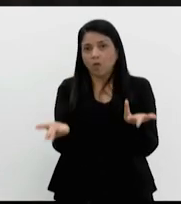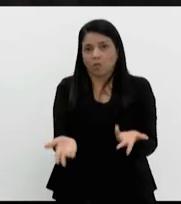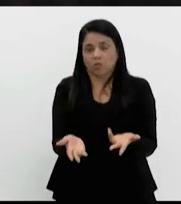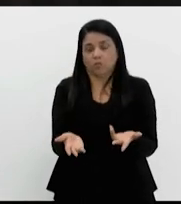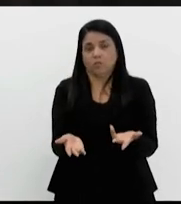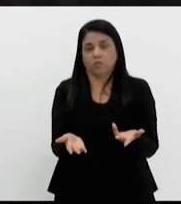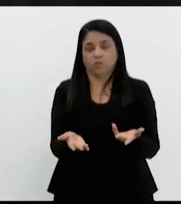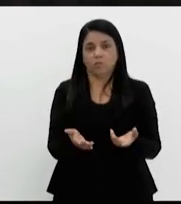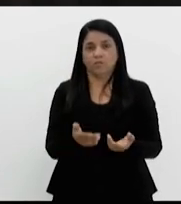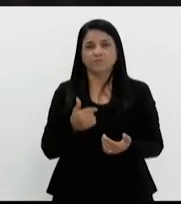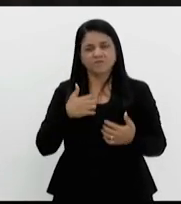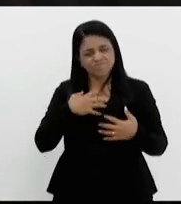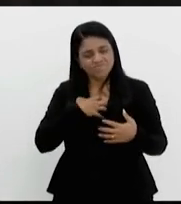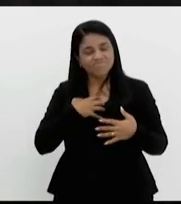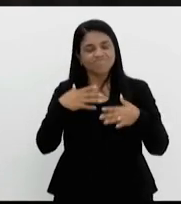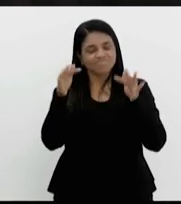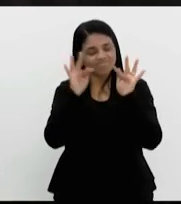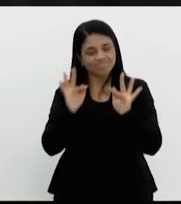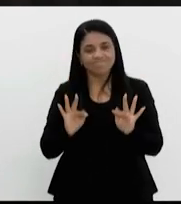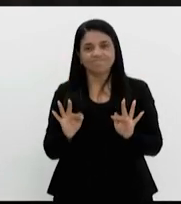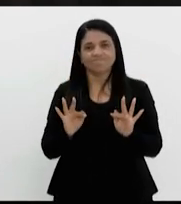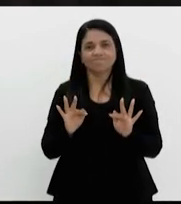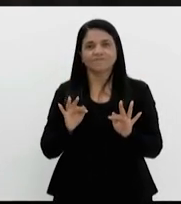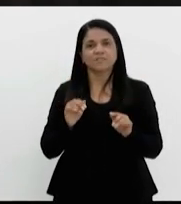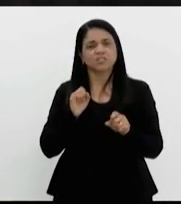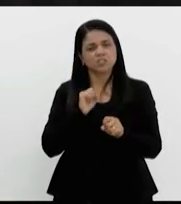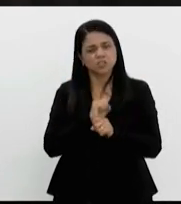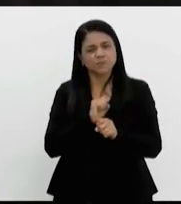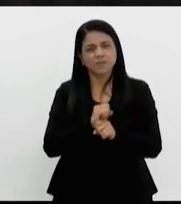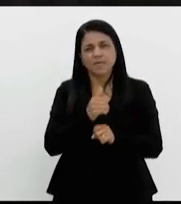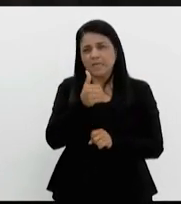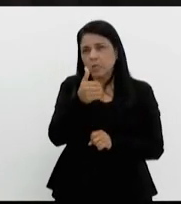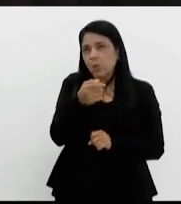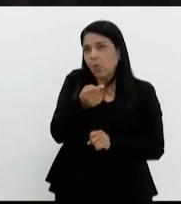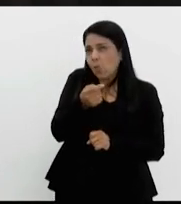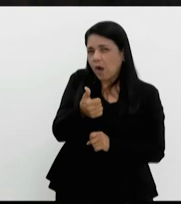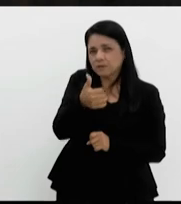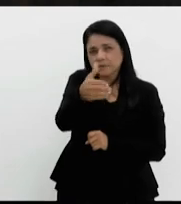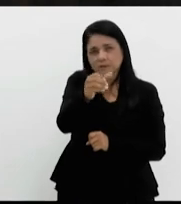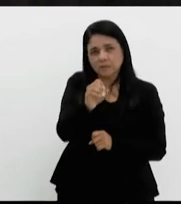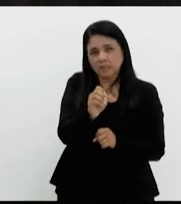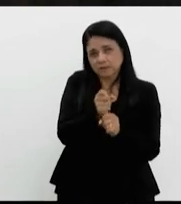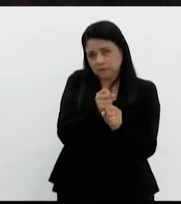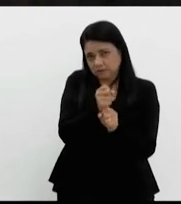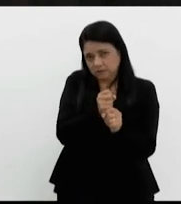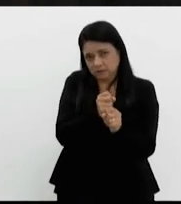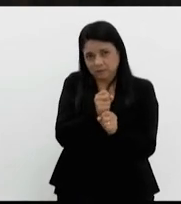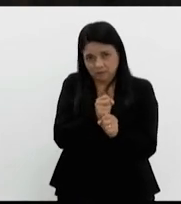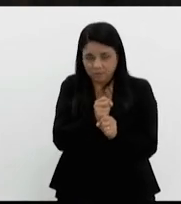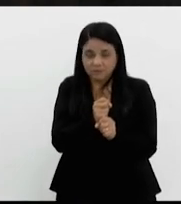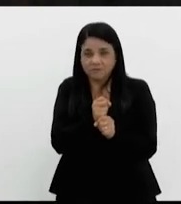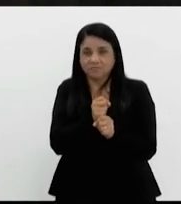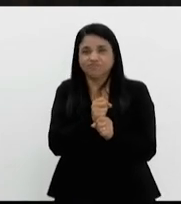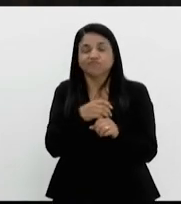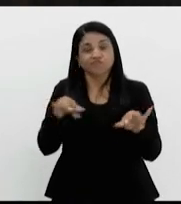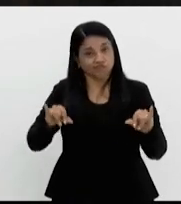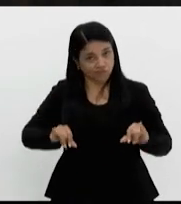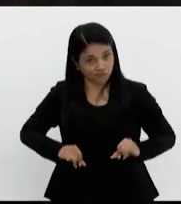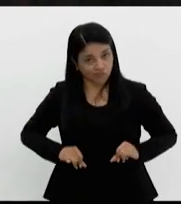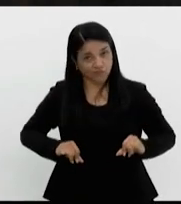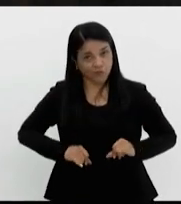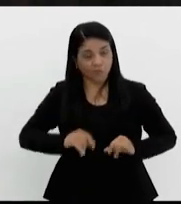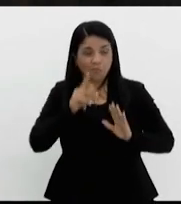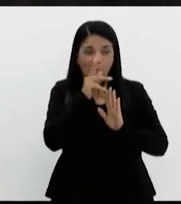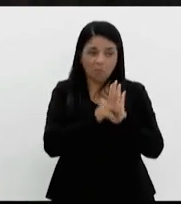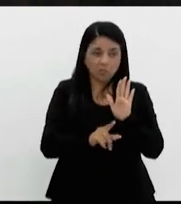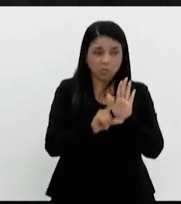eu estou muito feliz que aguardei esses quase 10 anos, né, sofrendo, porque meu projeto não ia